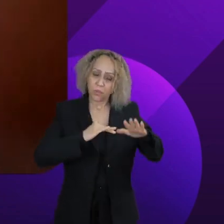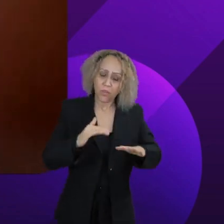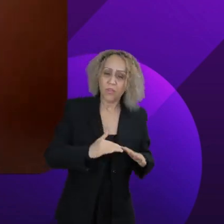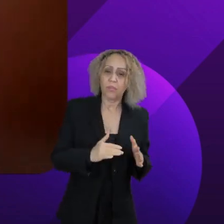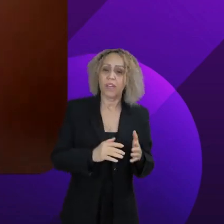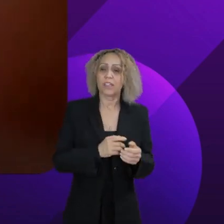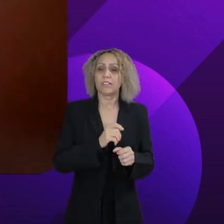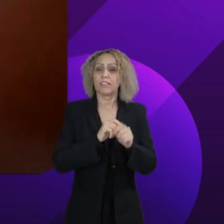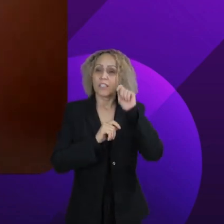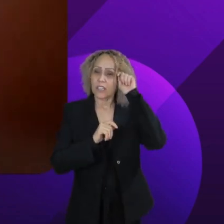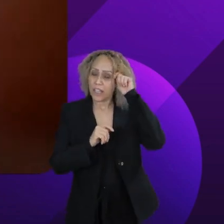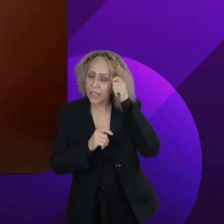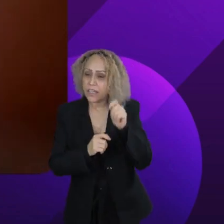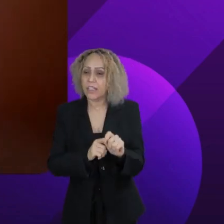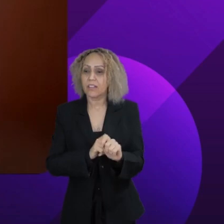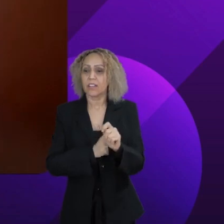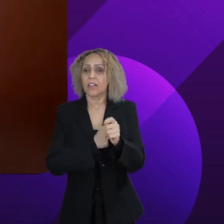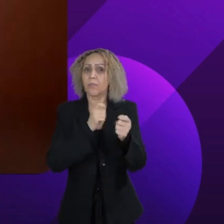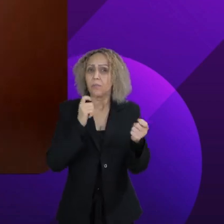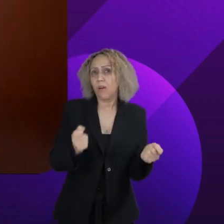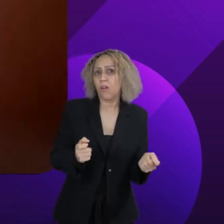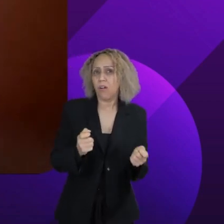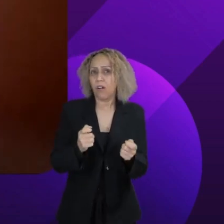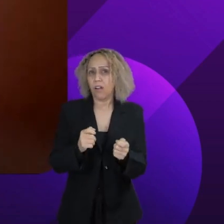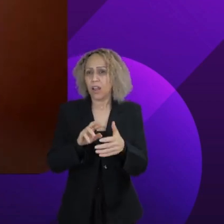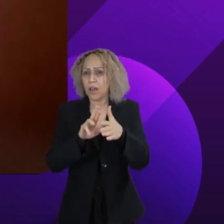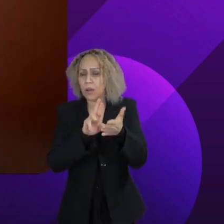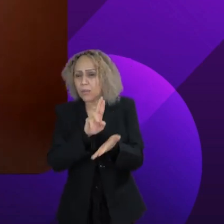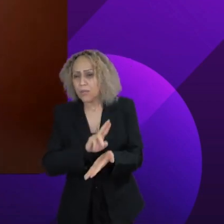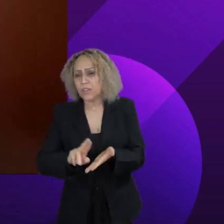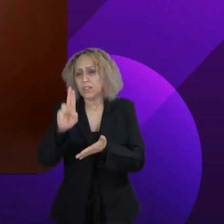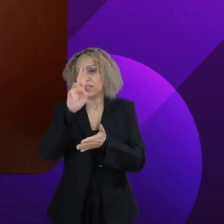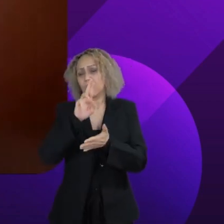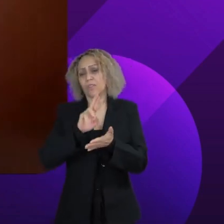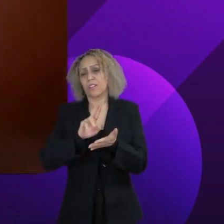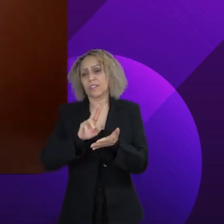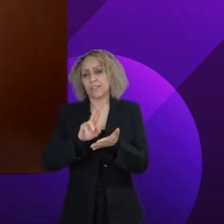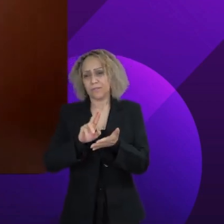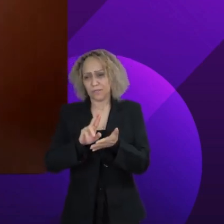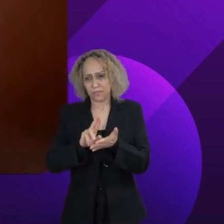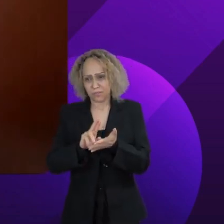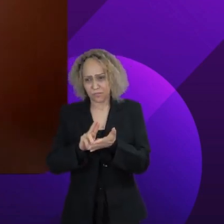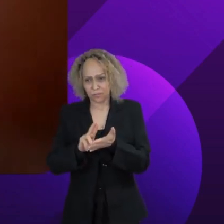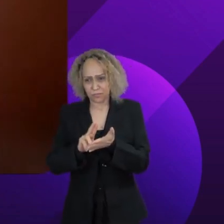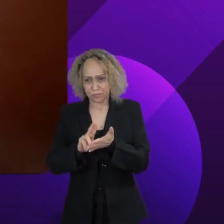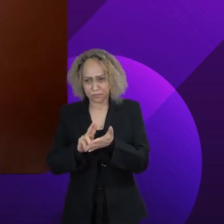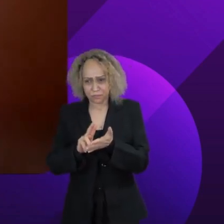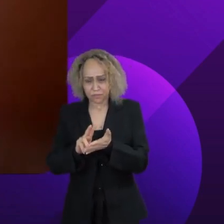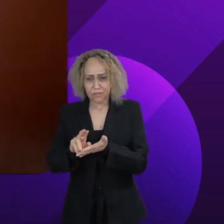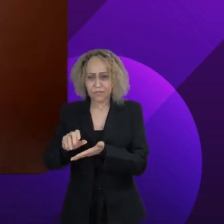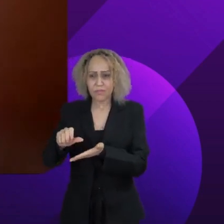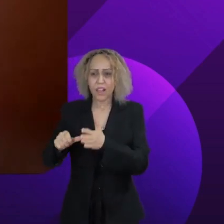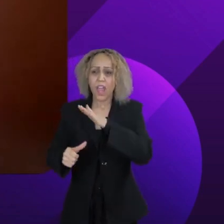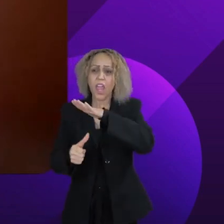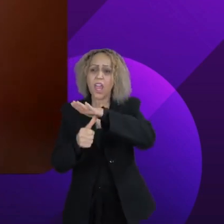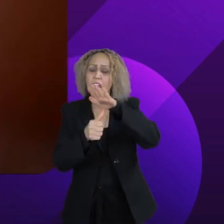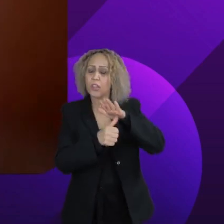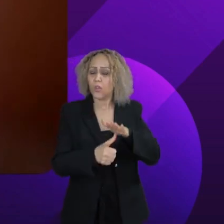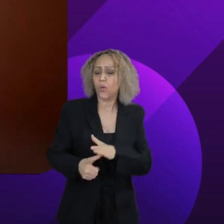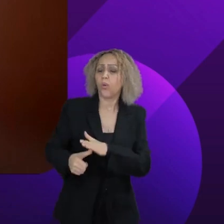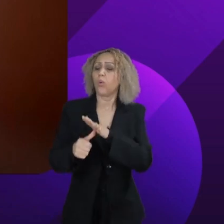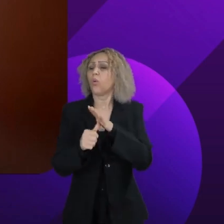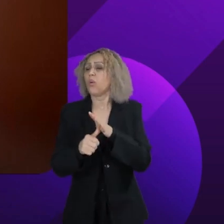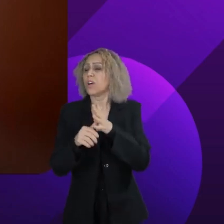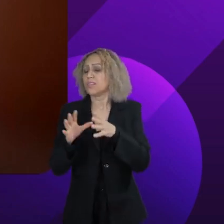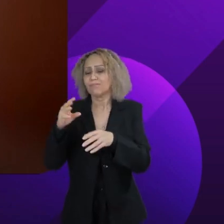estudantil, academia, pesquisadores, reitores, para entender quais eram as reais demandas das